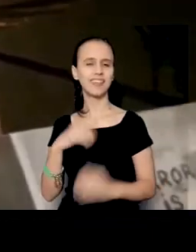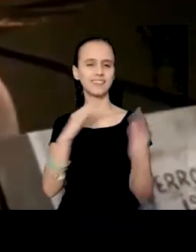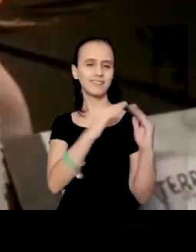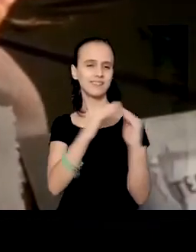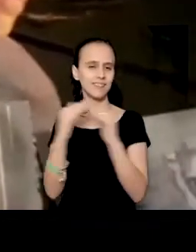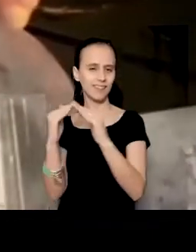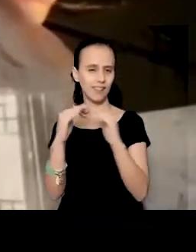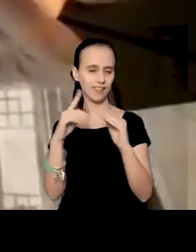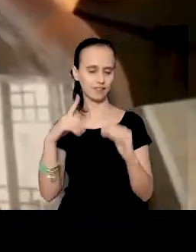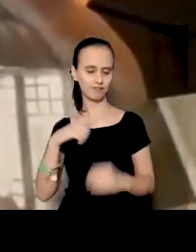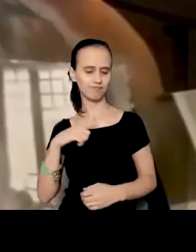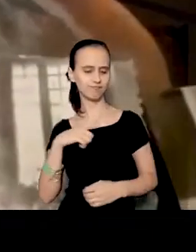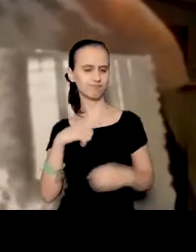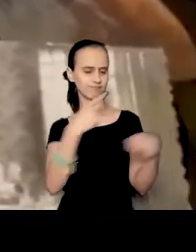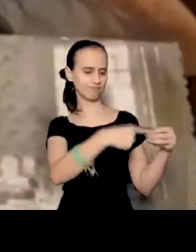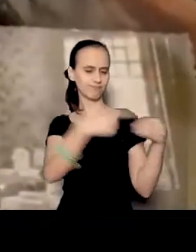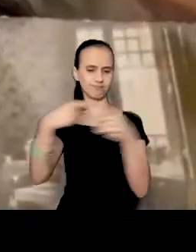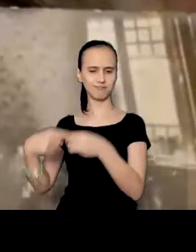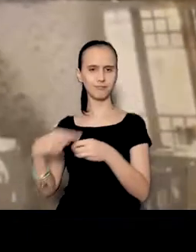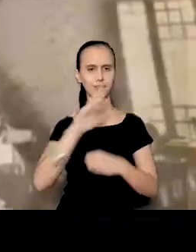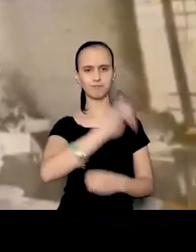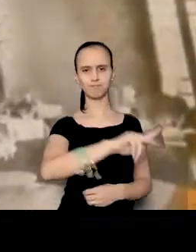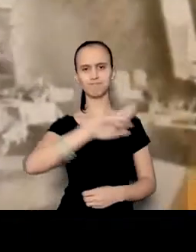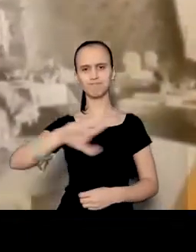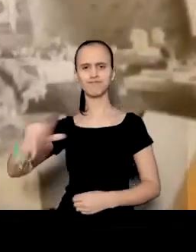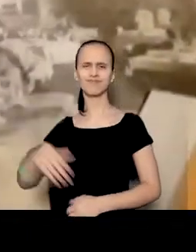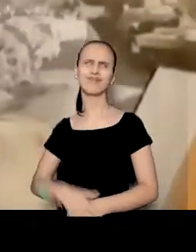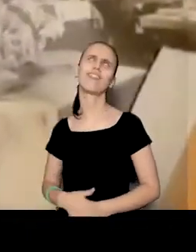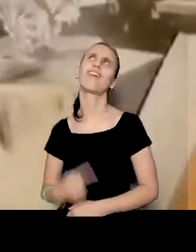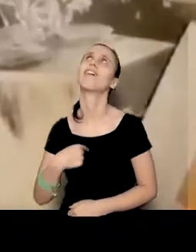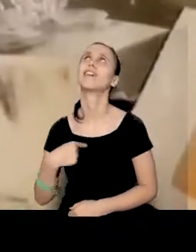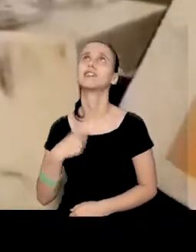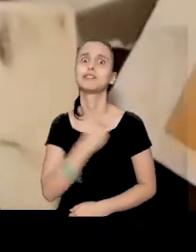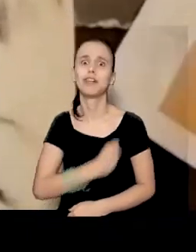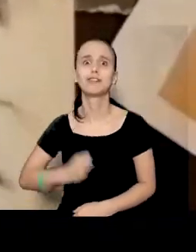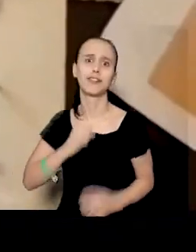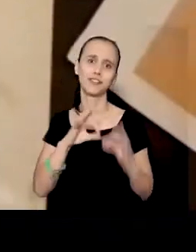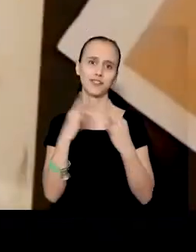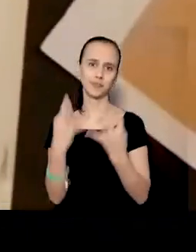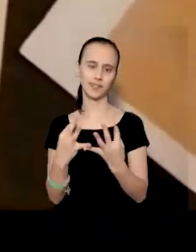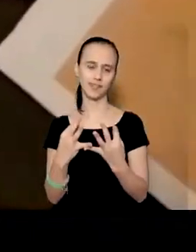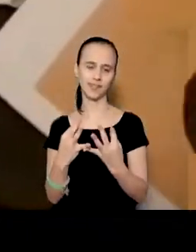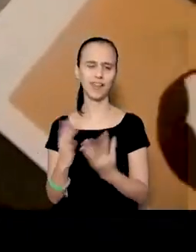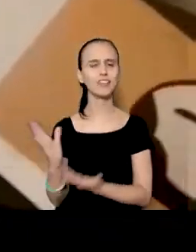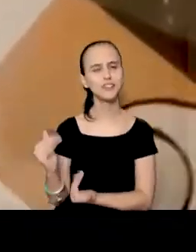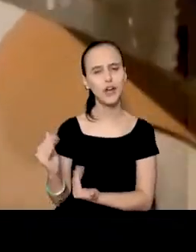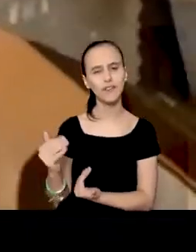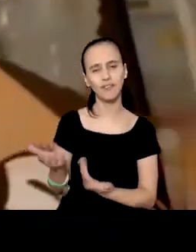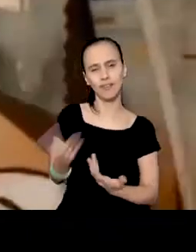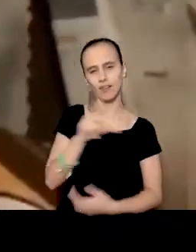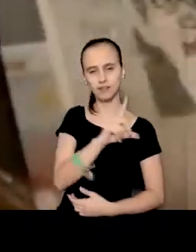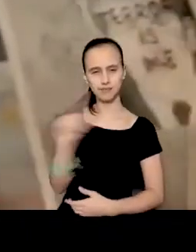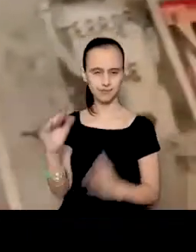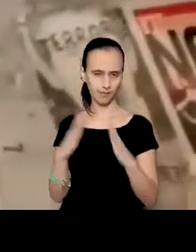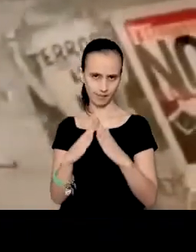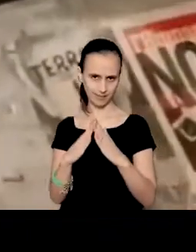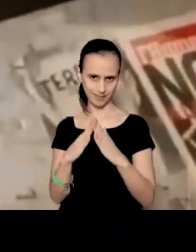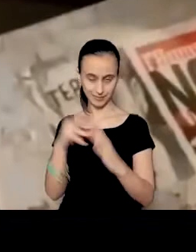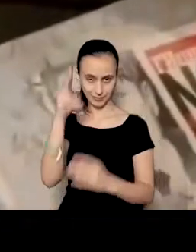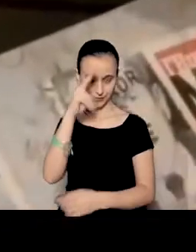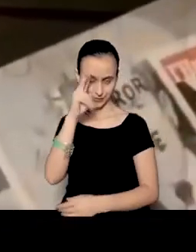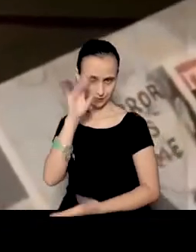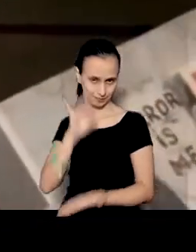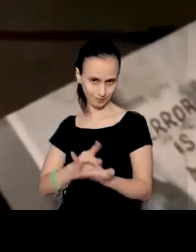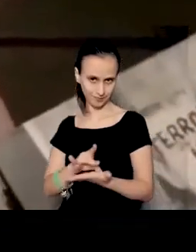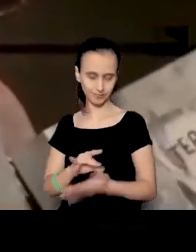faz tempo. Nunca senti falta da minha família como agora. Quando você é jovem, você quer sair de casa. Essa é a história. Nossa relação é péssima.